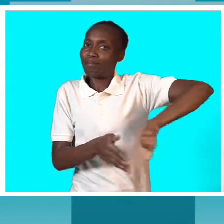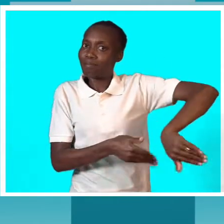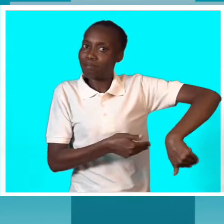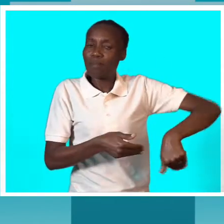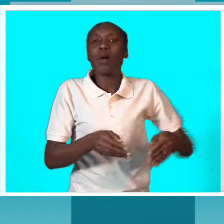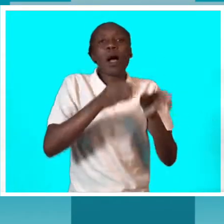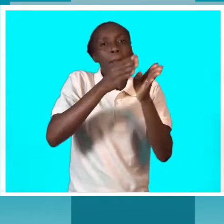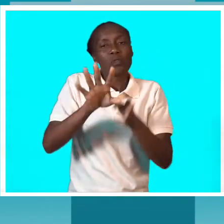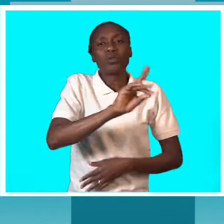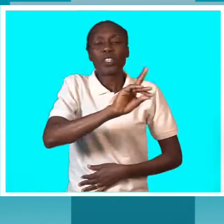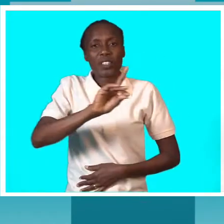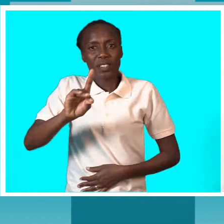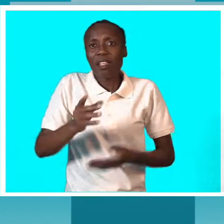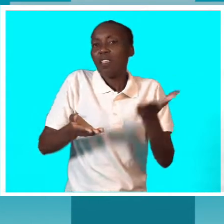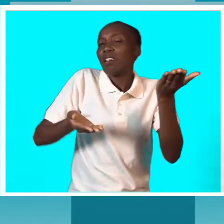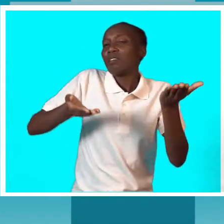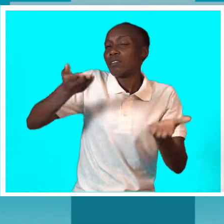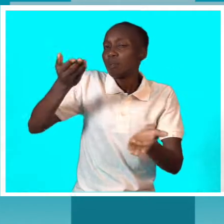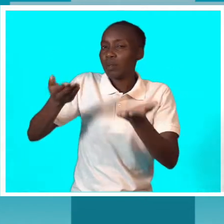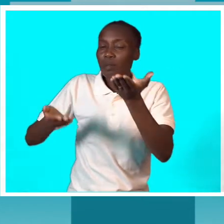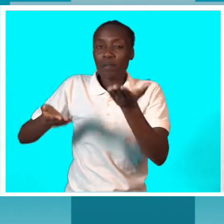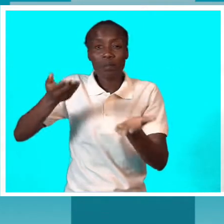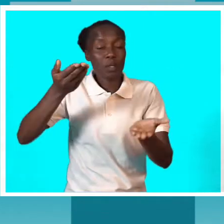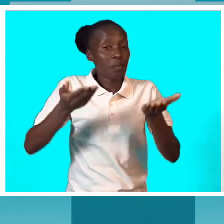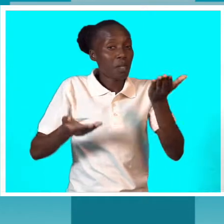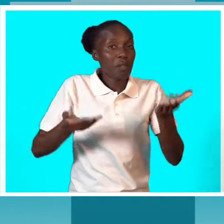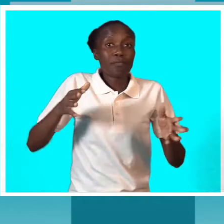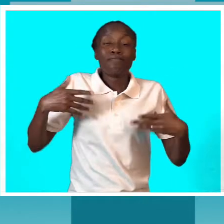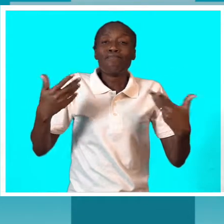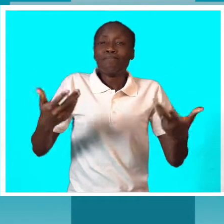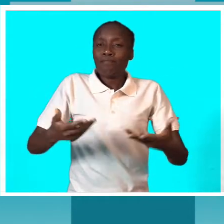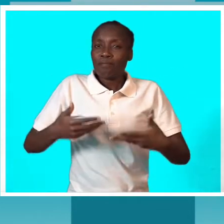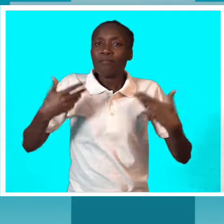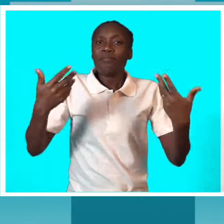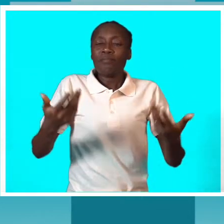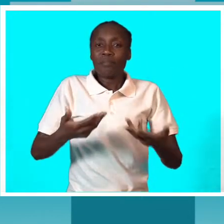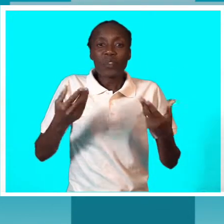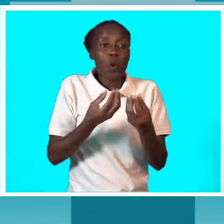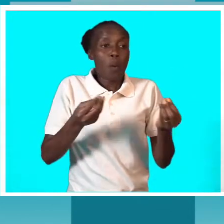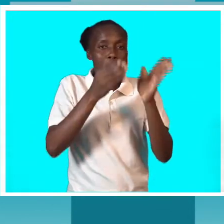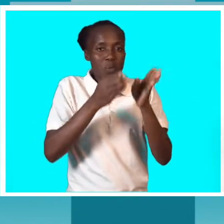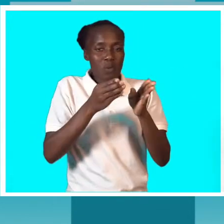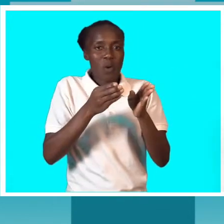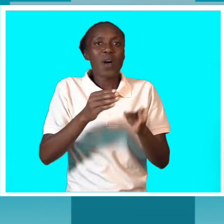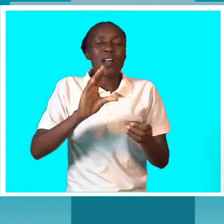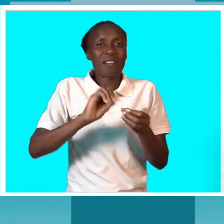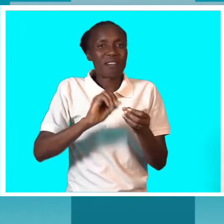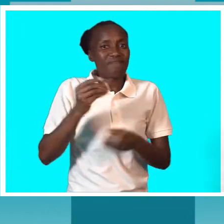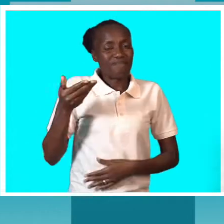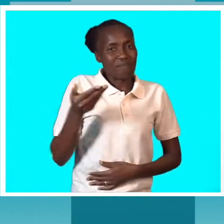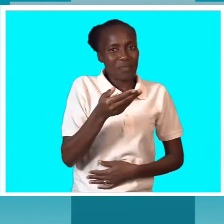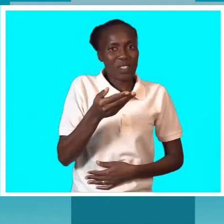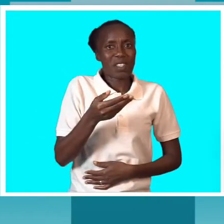pessoas com deficiência. Independentemente da sua condição física ou não, elas